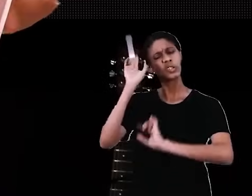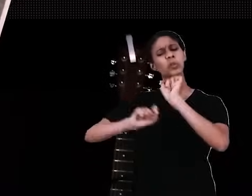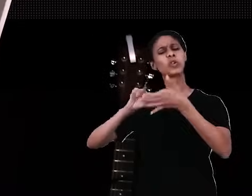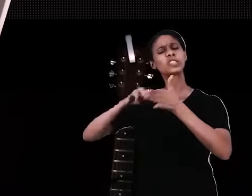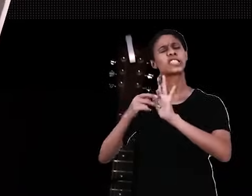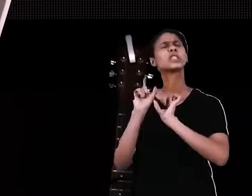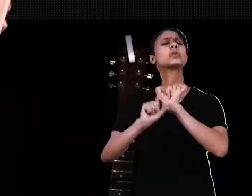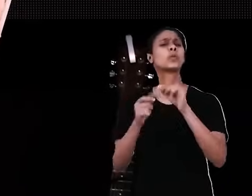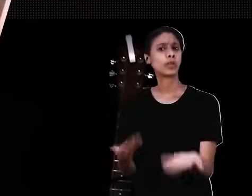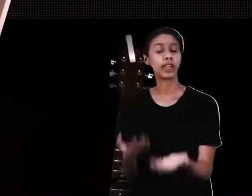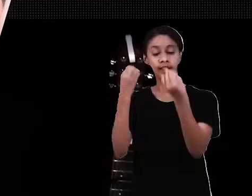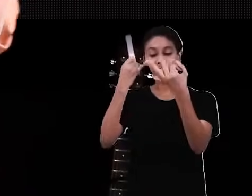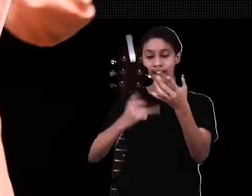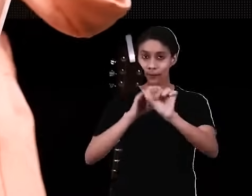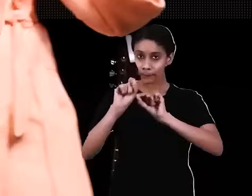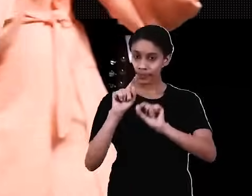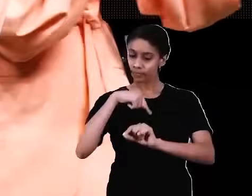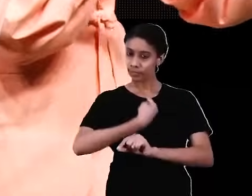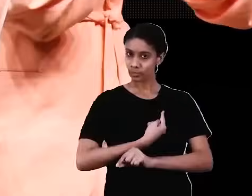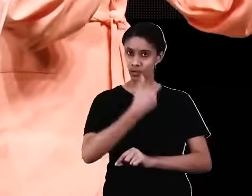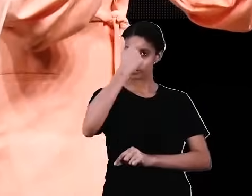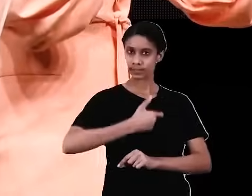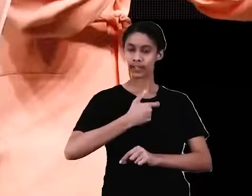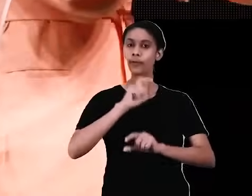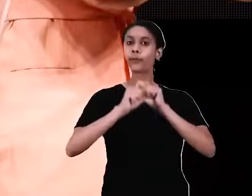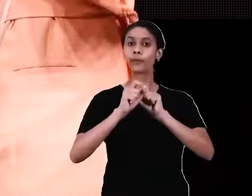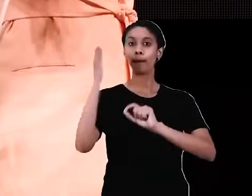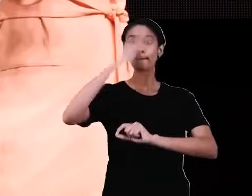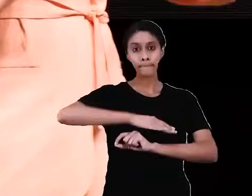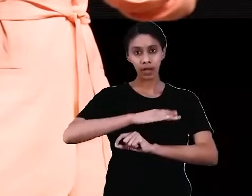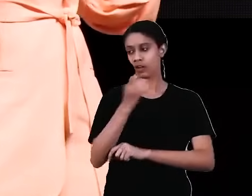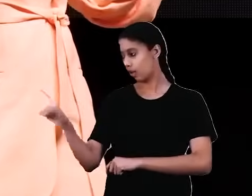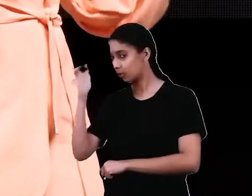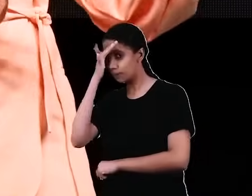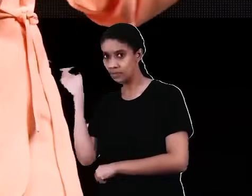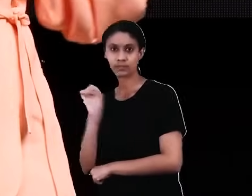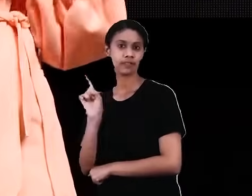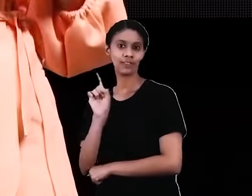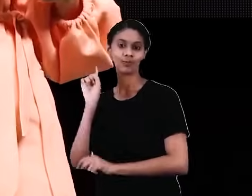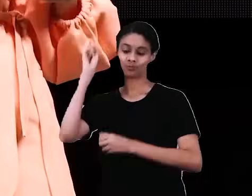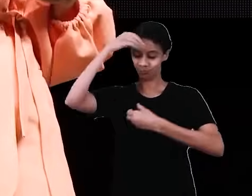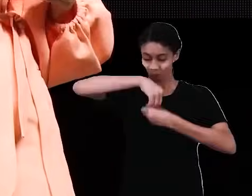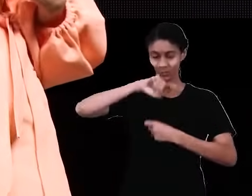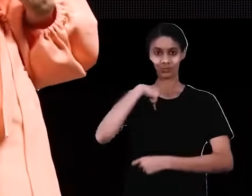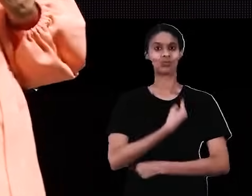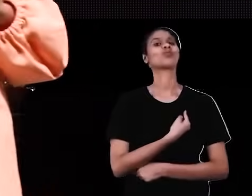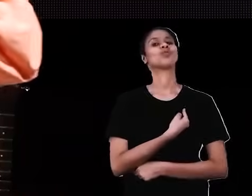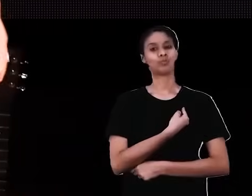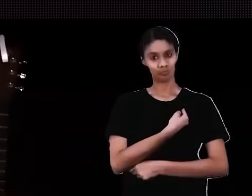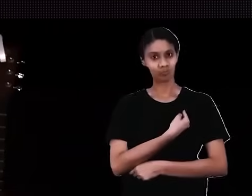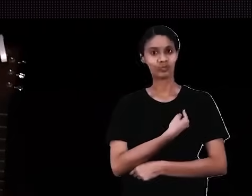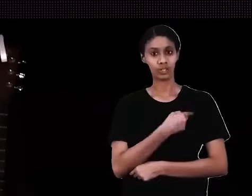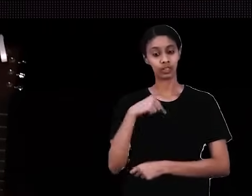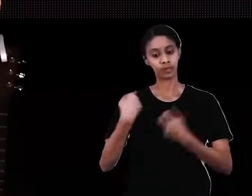verdade, ela explica que nosso maior inimigo, às vezes, não é aquele que está do lado de fora, é aquele que está do lado de dentro.